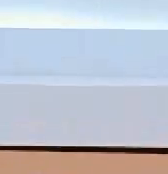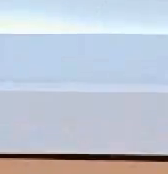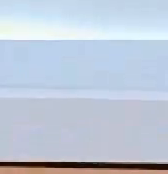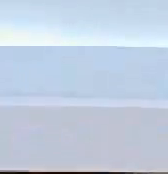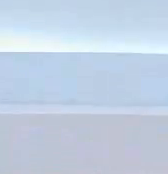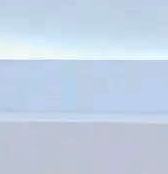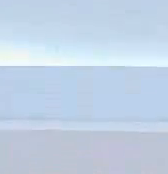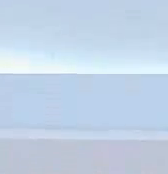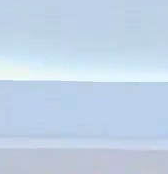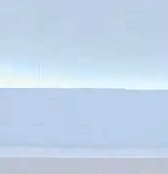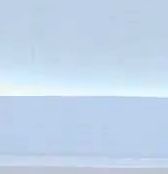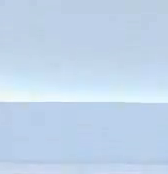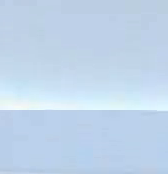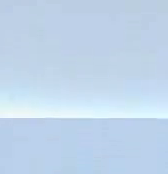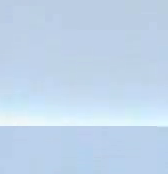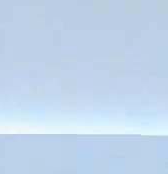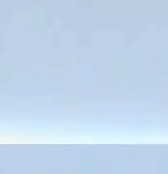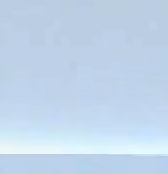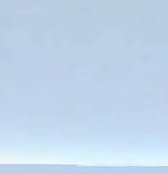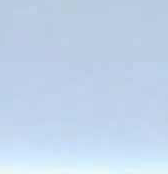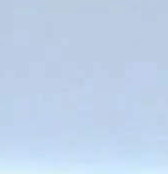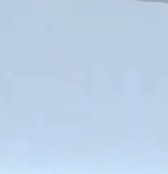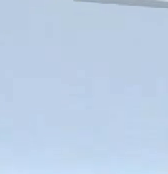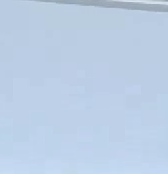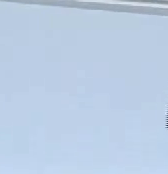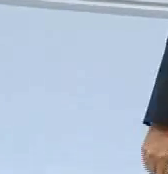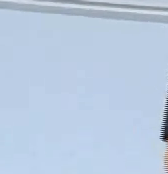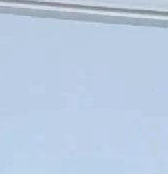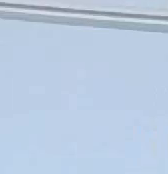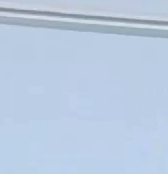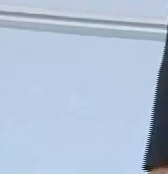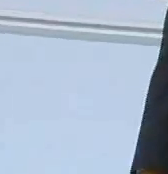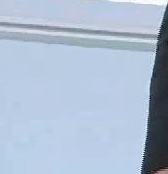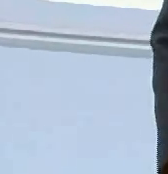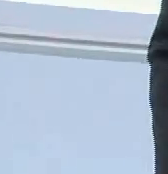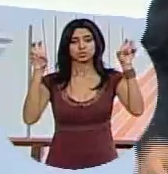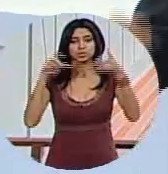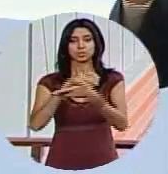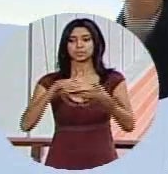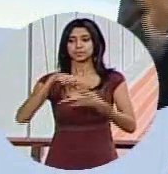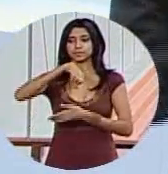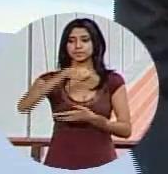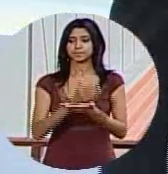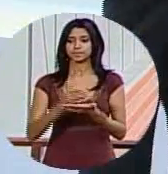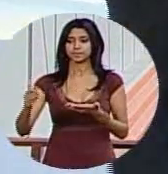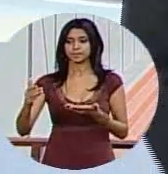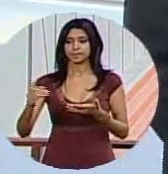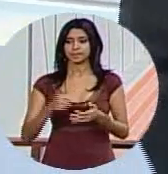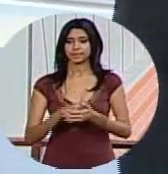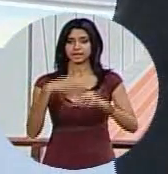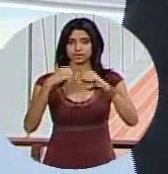do Salmo 16. Estamos aí ao terceiro programa sobre o versículo 9, a primeira parte. O